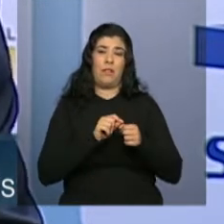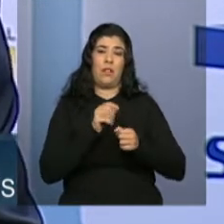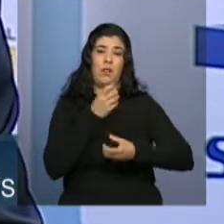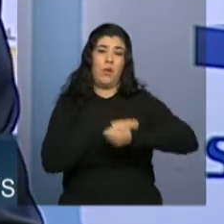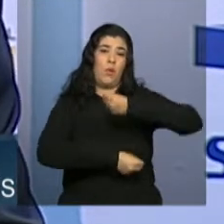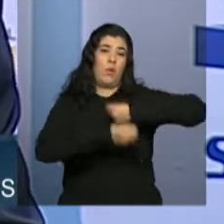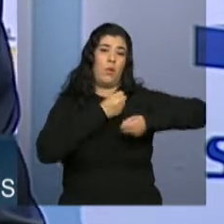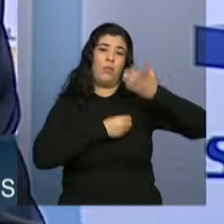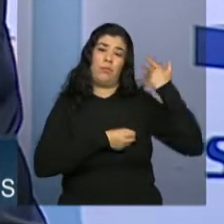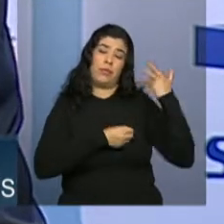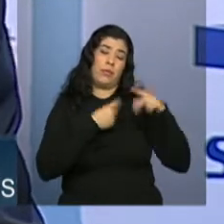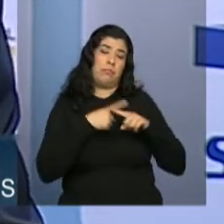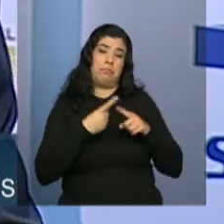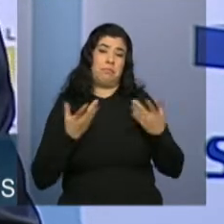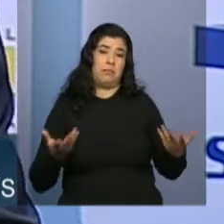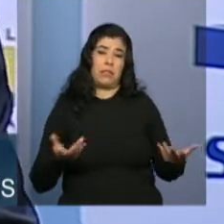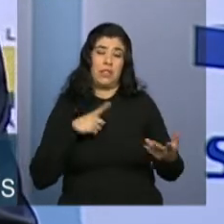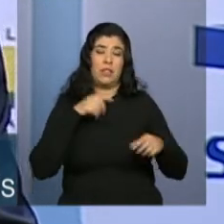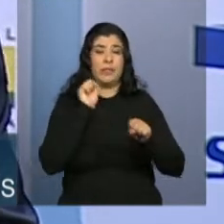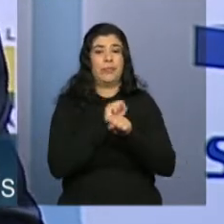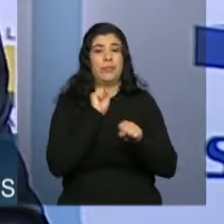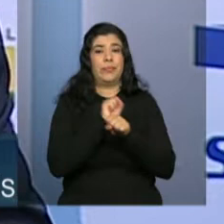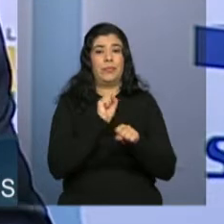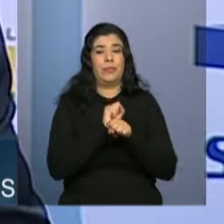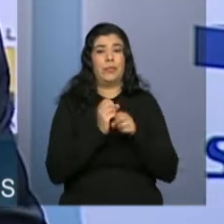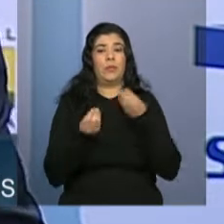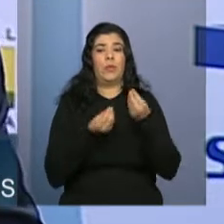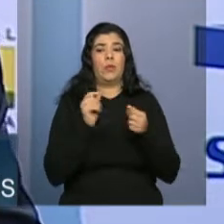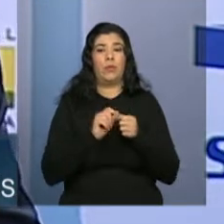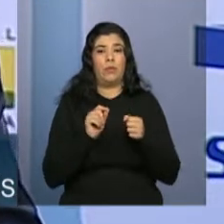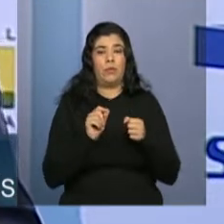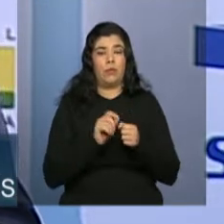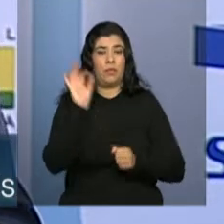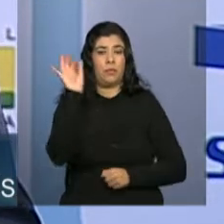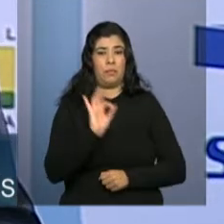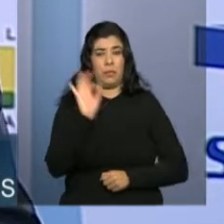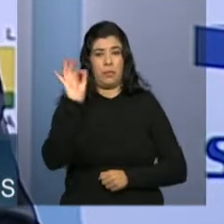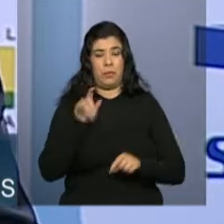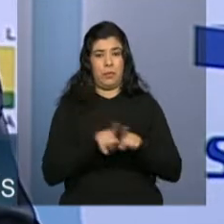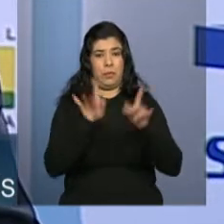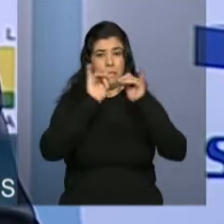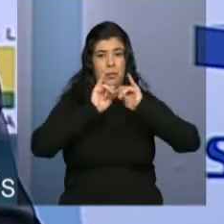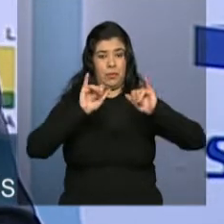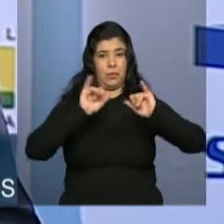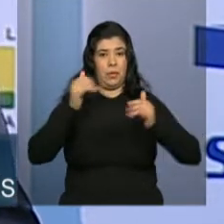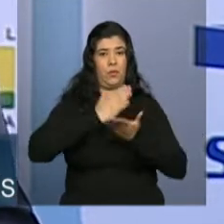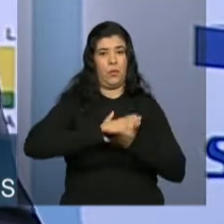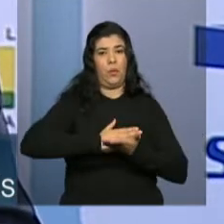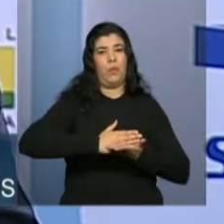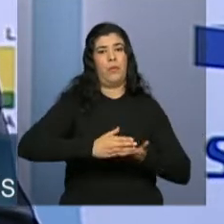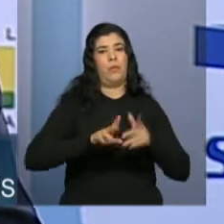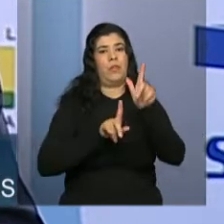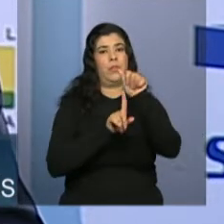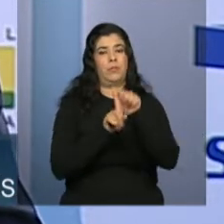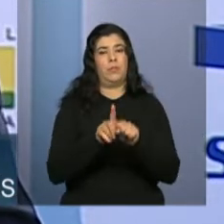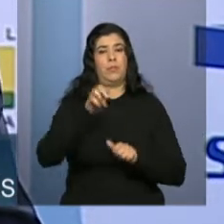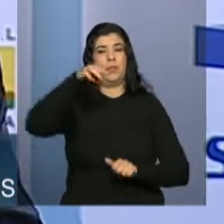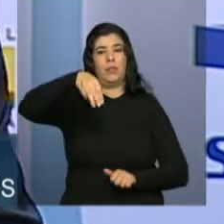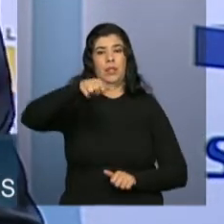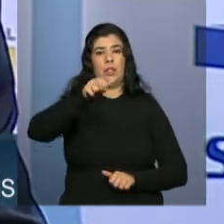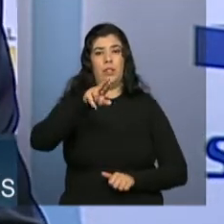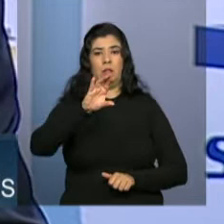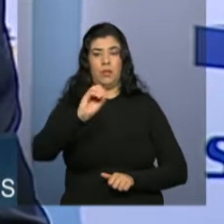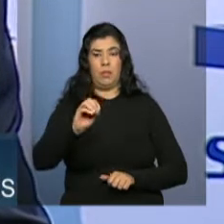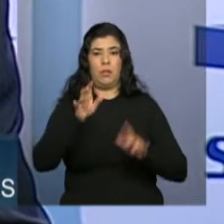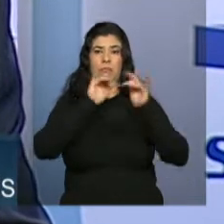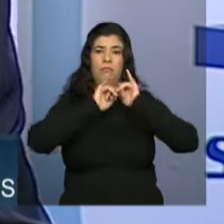para trás não pode porque a gente tá só esperando os insiste vão ser divulgado aí no mês de março para calcular é